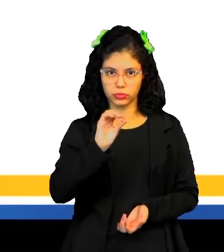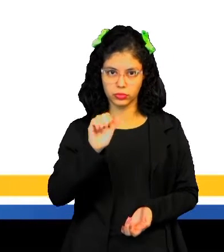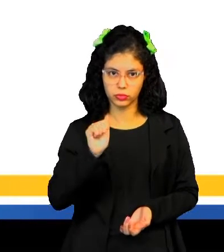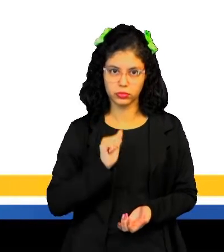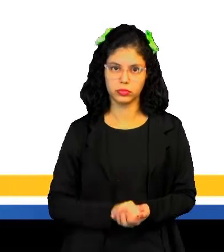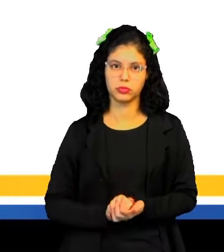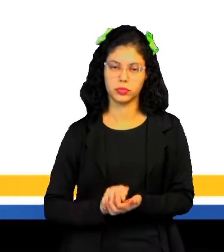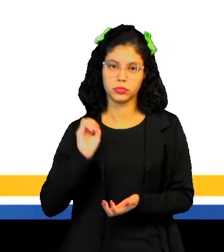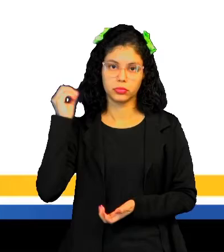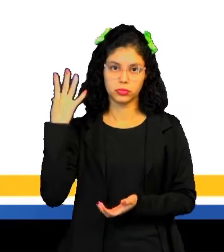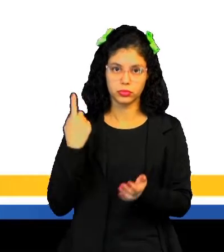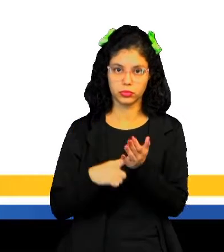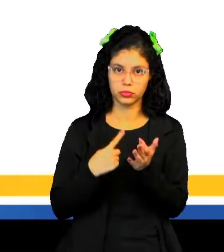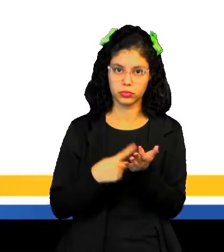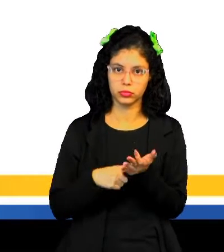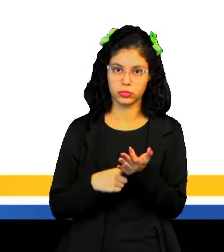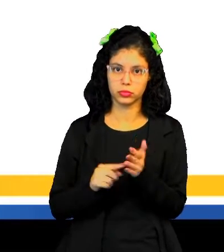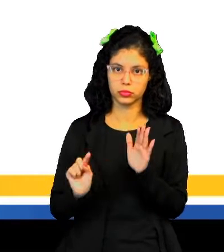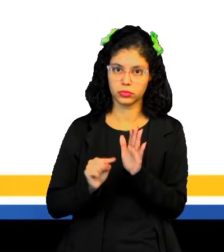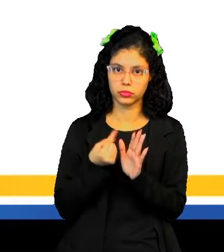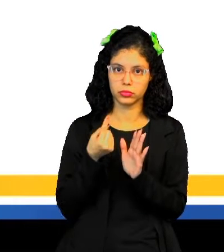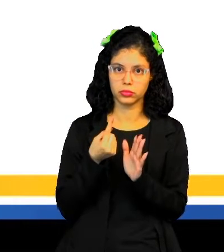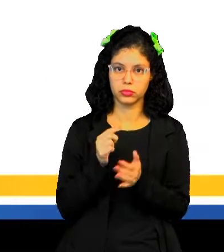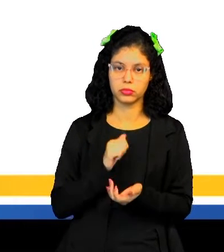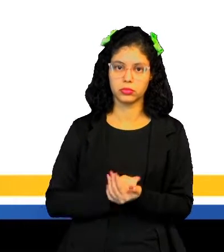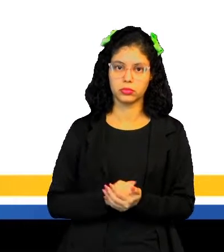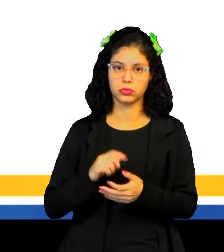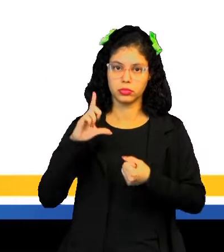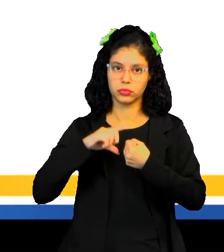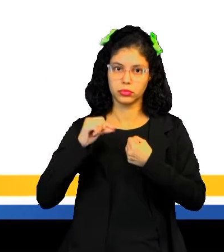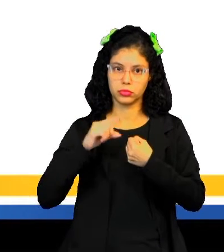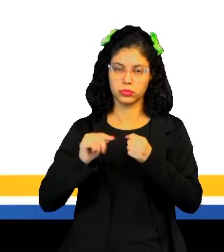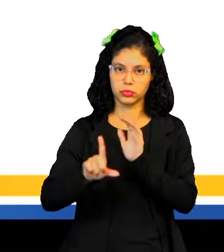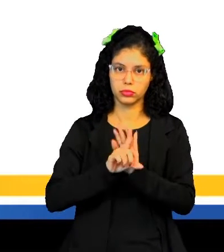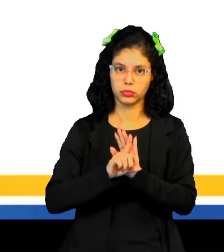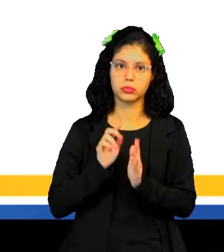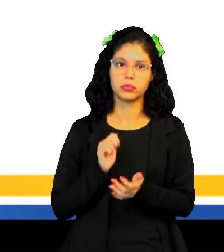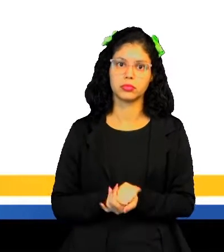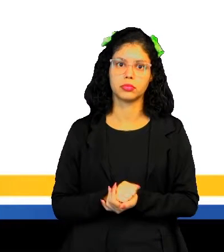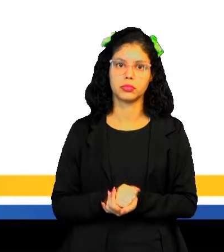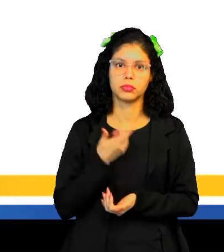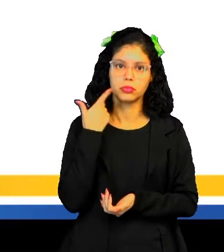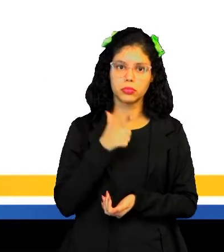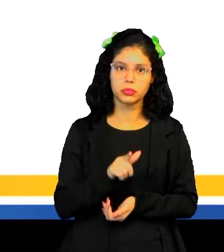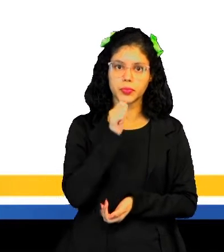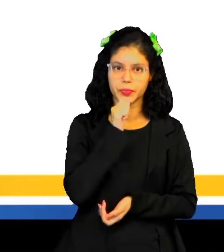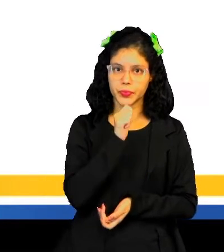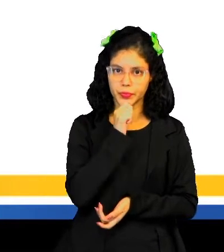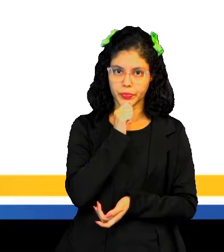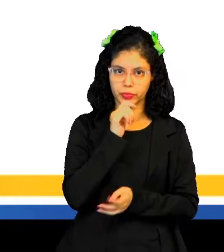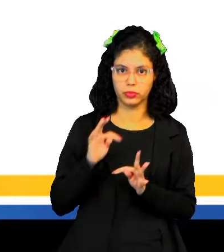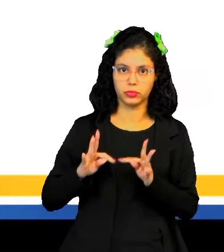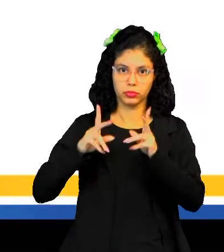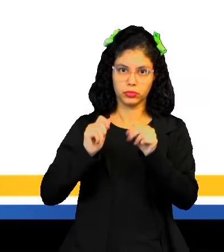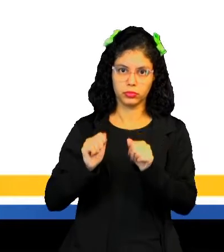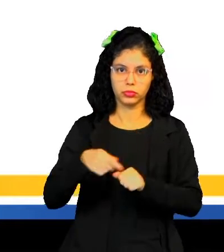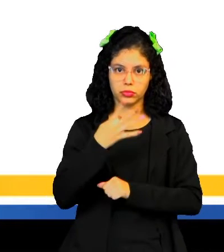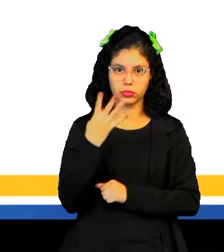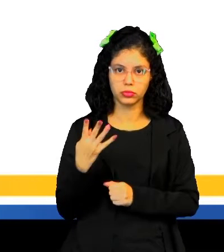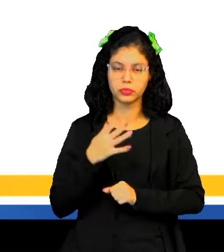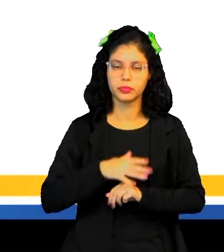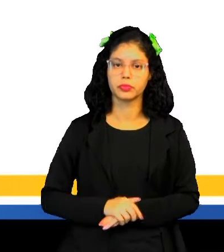Figueiredo. De acordo com o primeiro artigo dessa lei, é concedida a anistia a